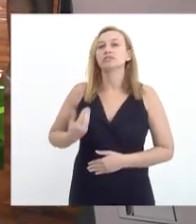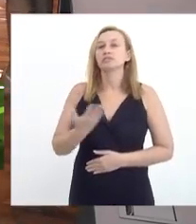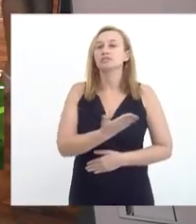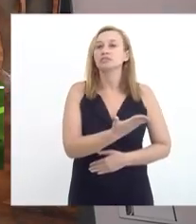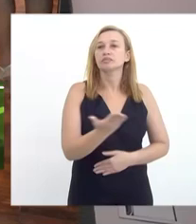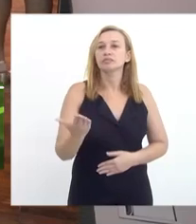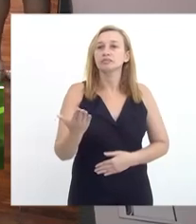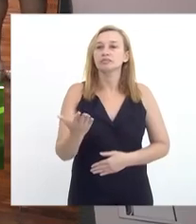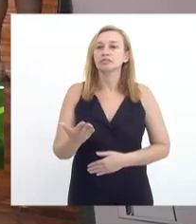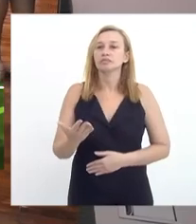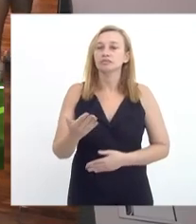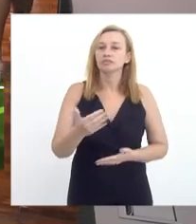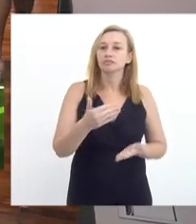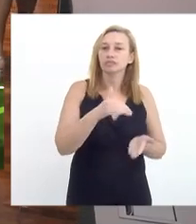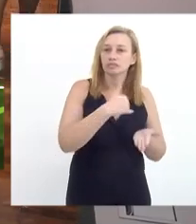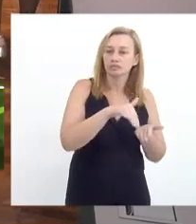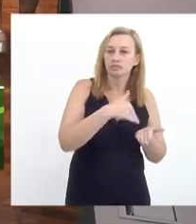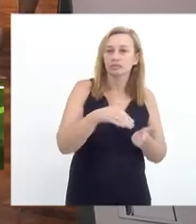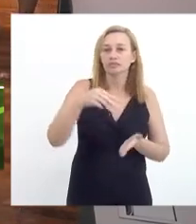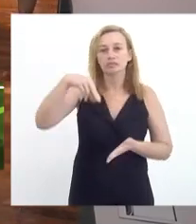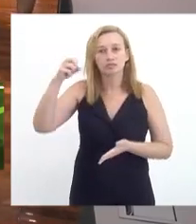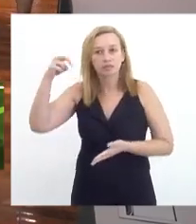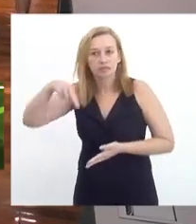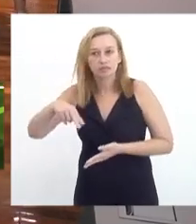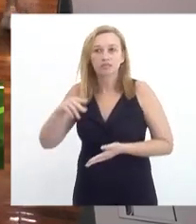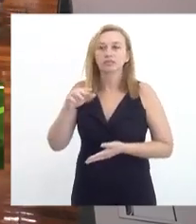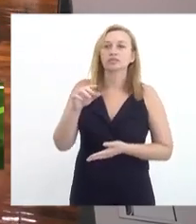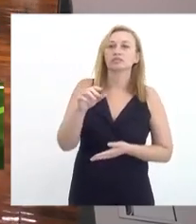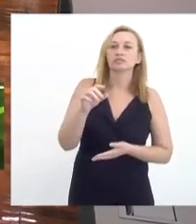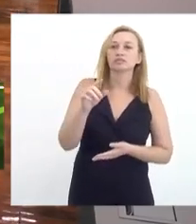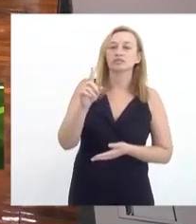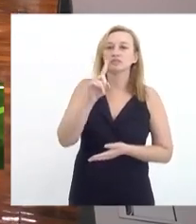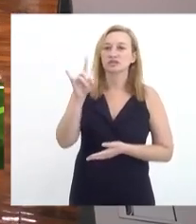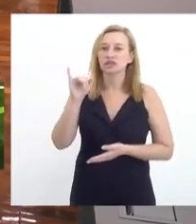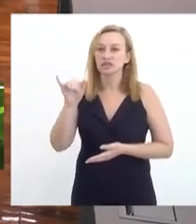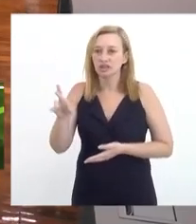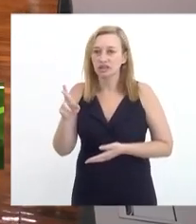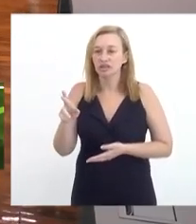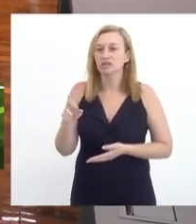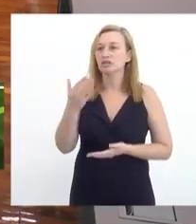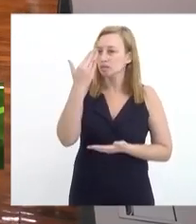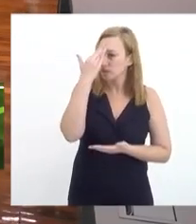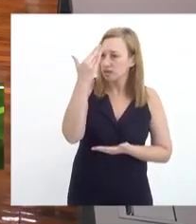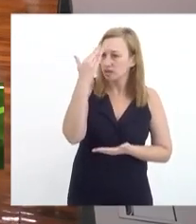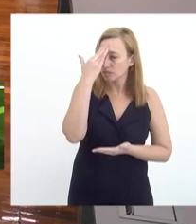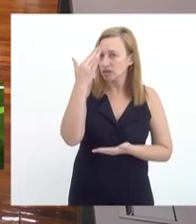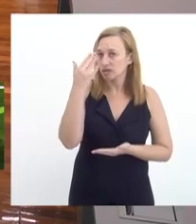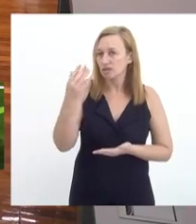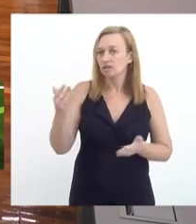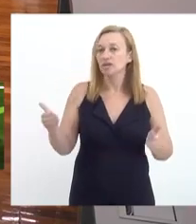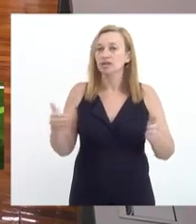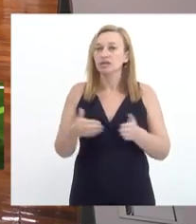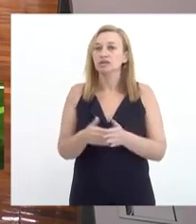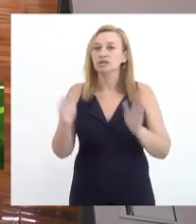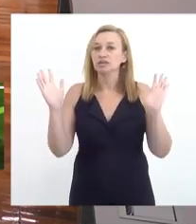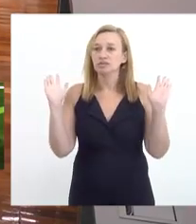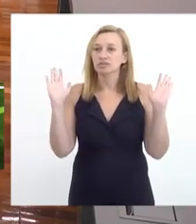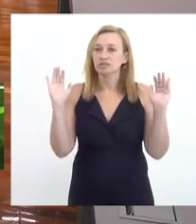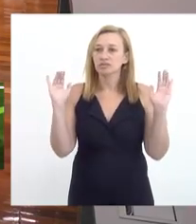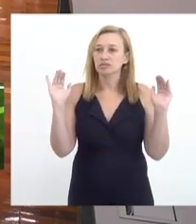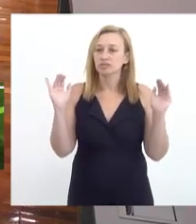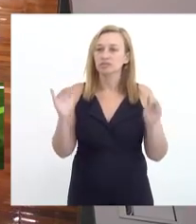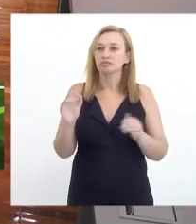Secretário Nelson Rocha Doutor Sérgio Aureliano E também Do secretário Zamit Muito obrigado Até daqui a pouco No plenário